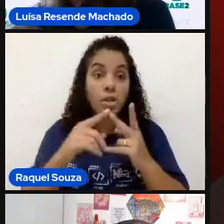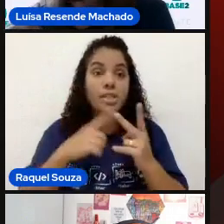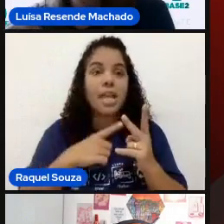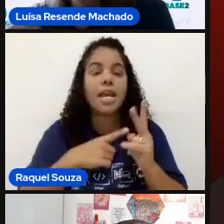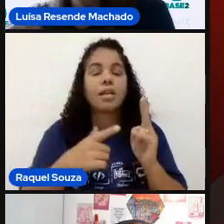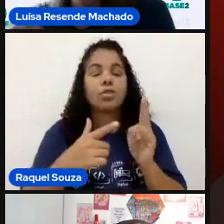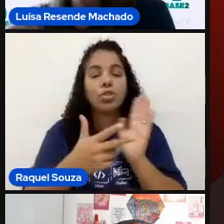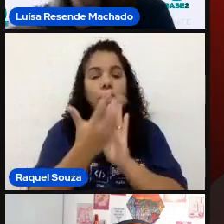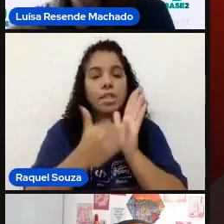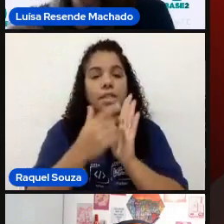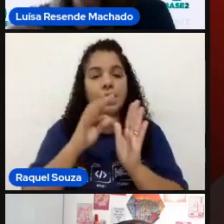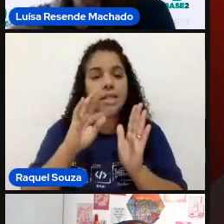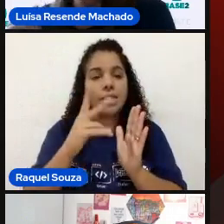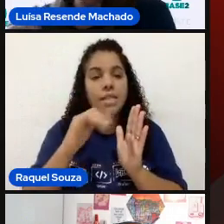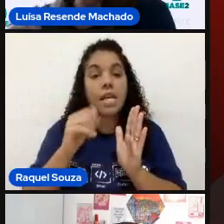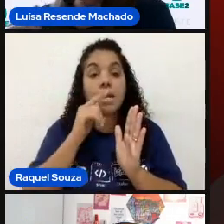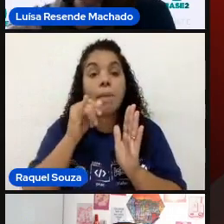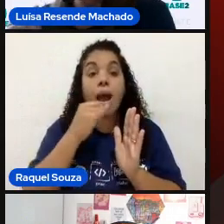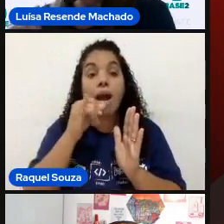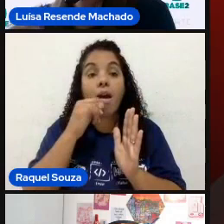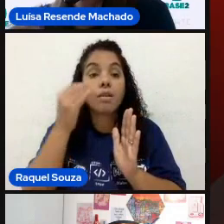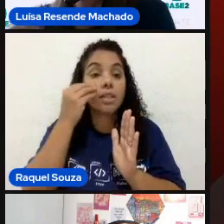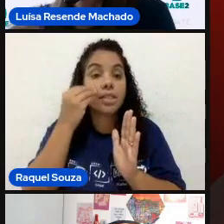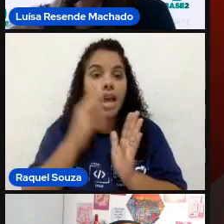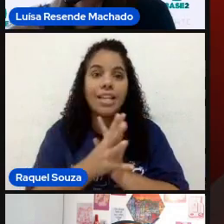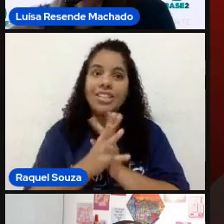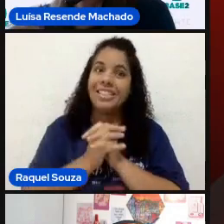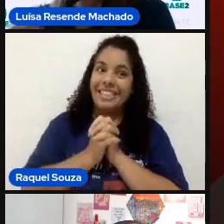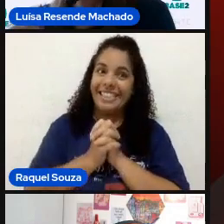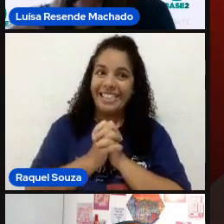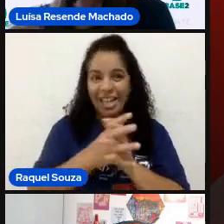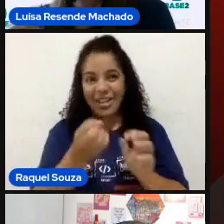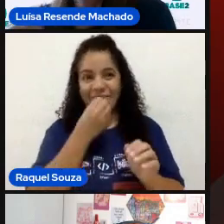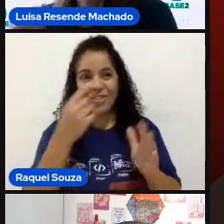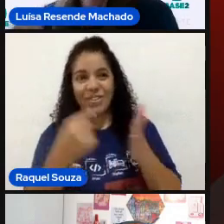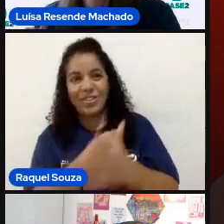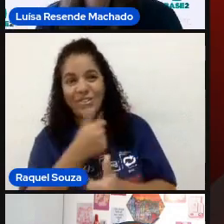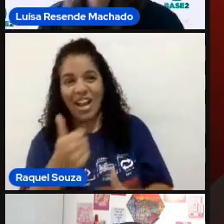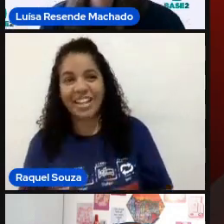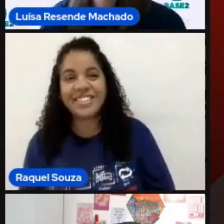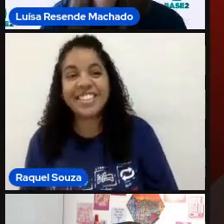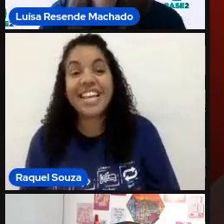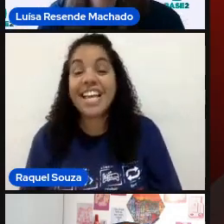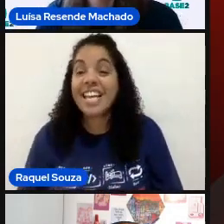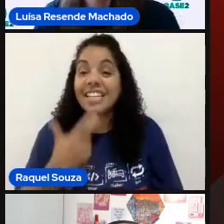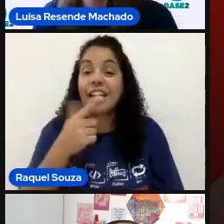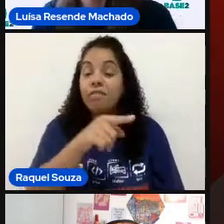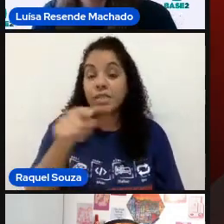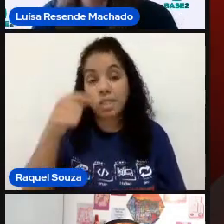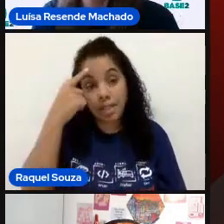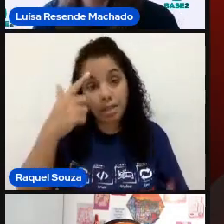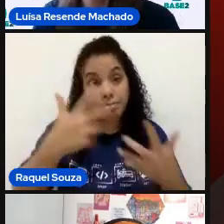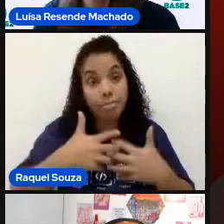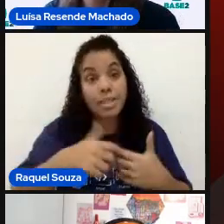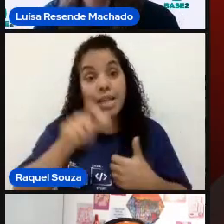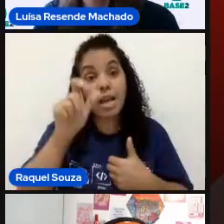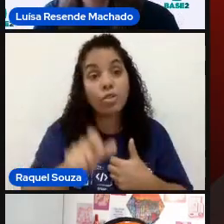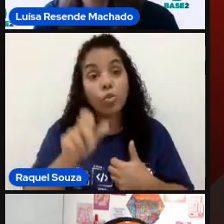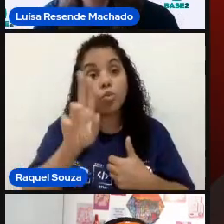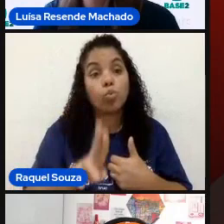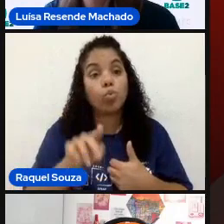automação de testes? Boa. Como eu disse, você tem que pensar no usuário.